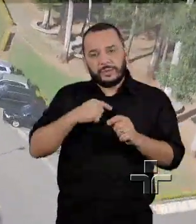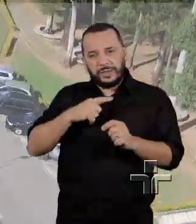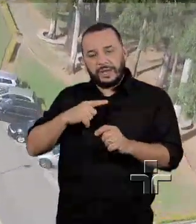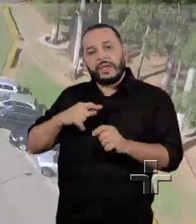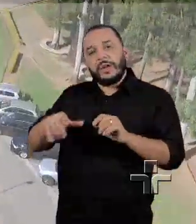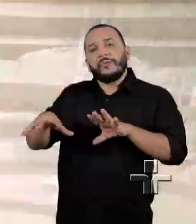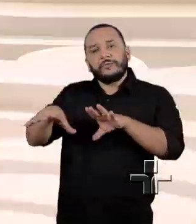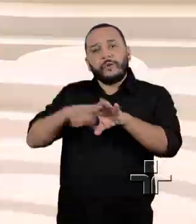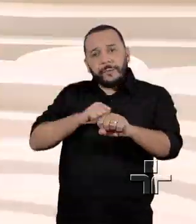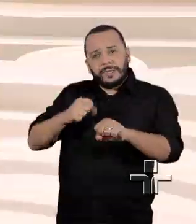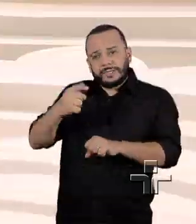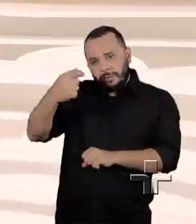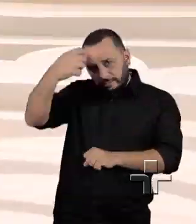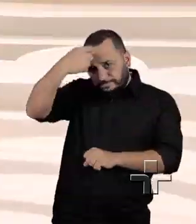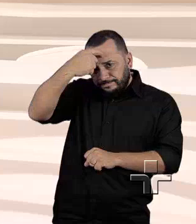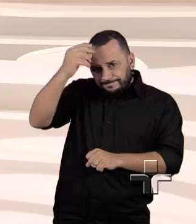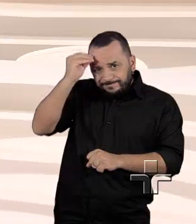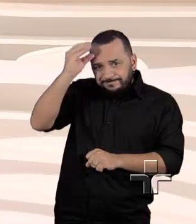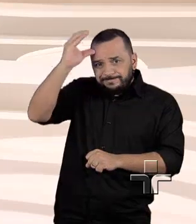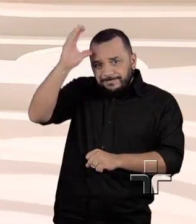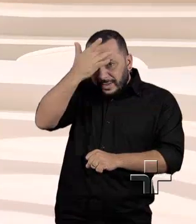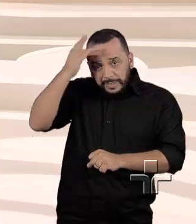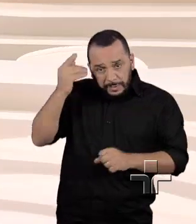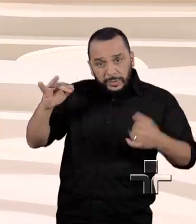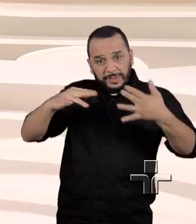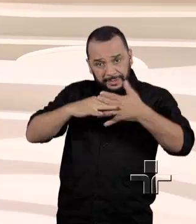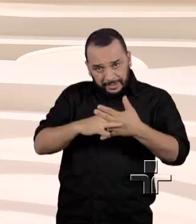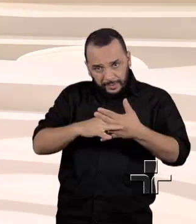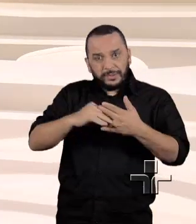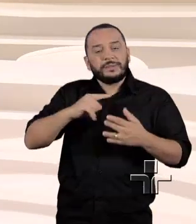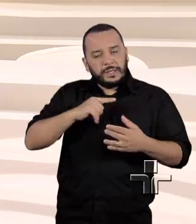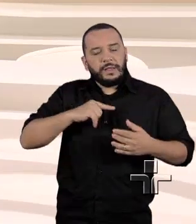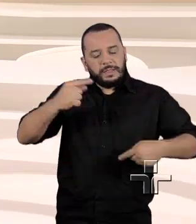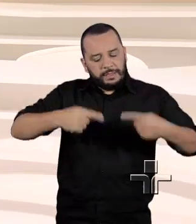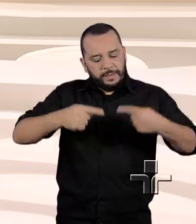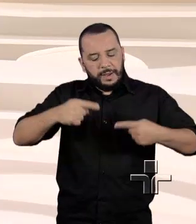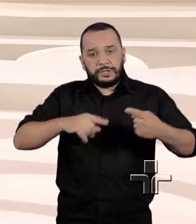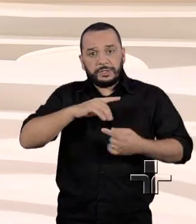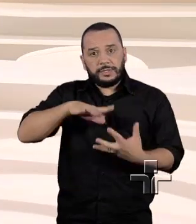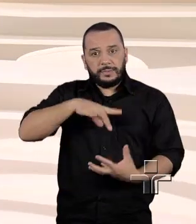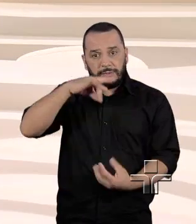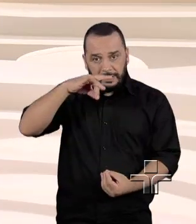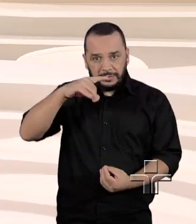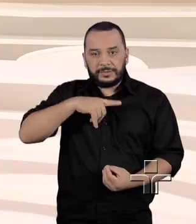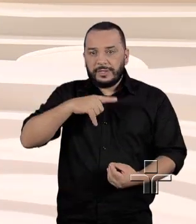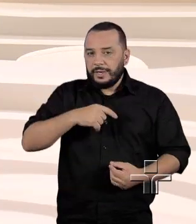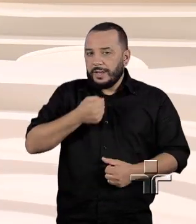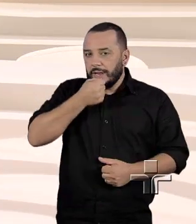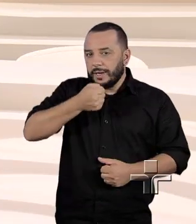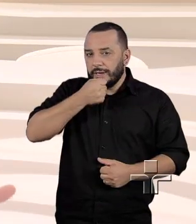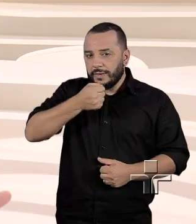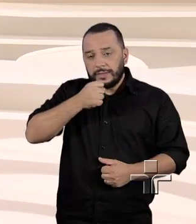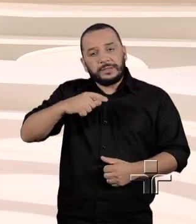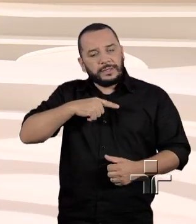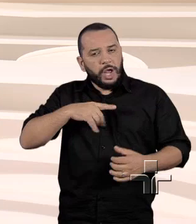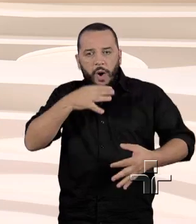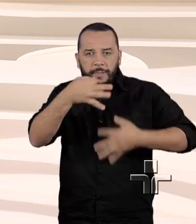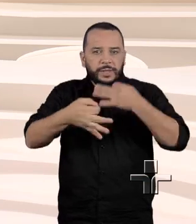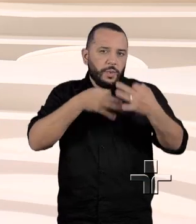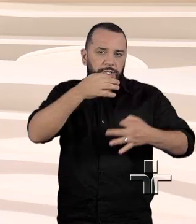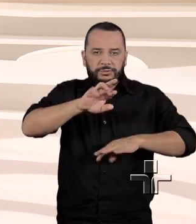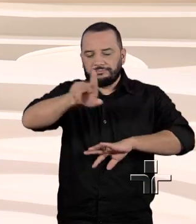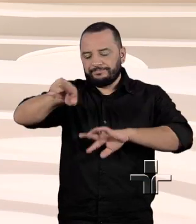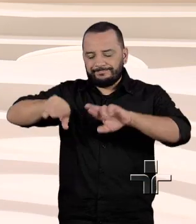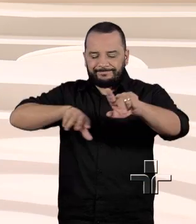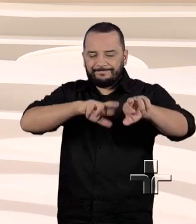do cidadão. Por isso, há muita ênfase no debate democrático. Os microfones estão abertos para ouvir as diferentes